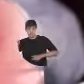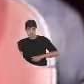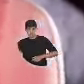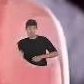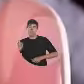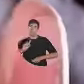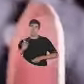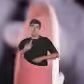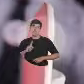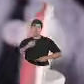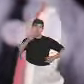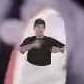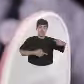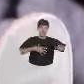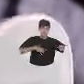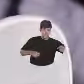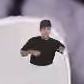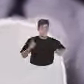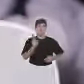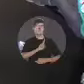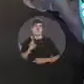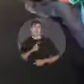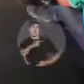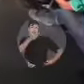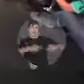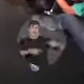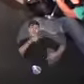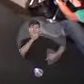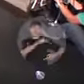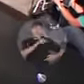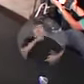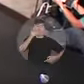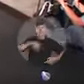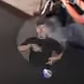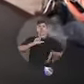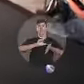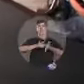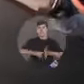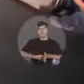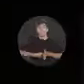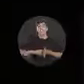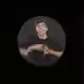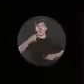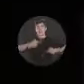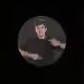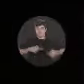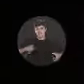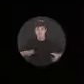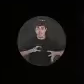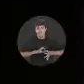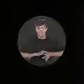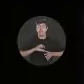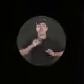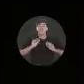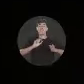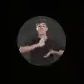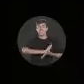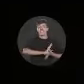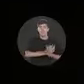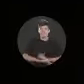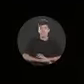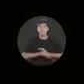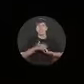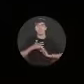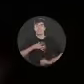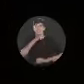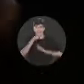aqui, não é a política da ética, é a política do atraso, a política de se unir para destruir,